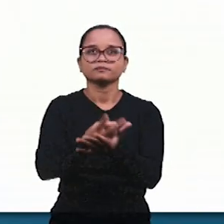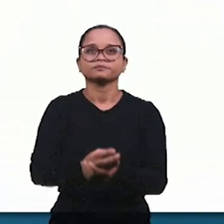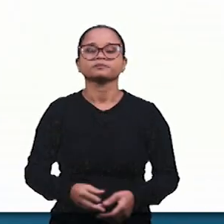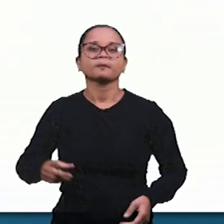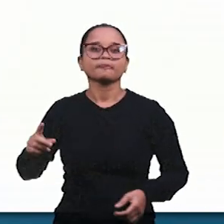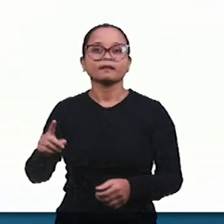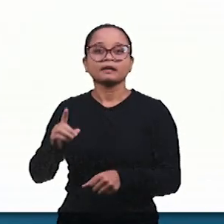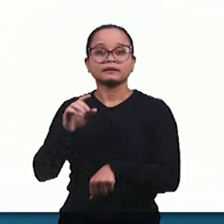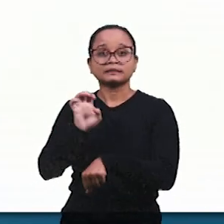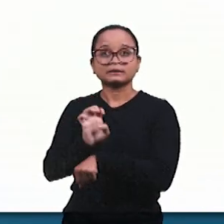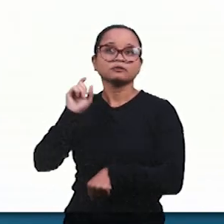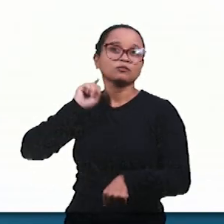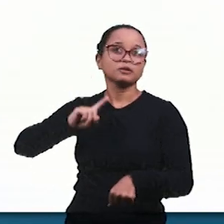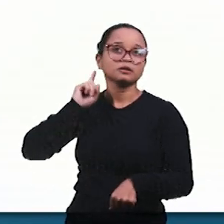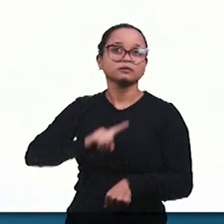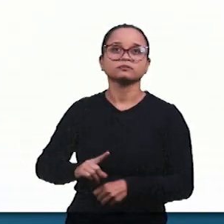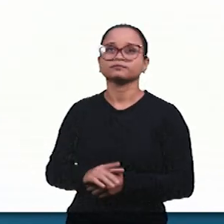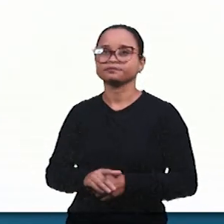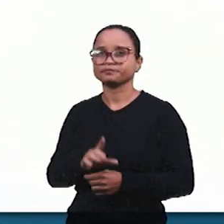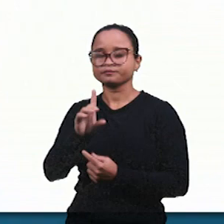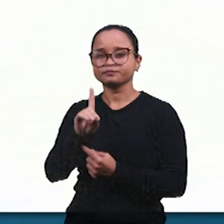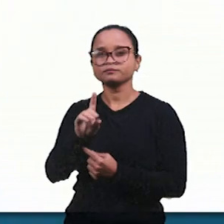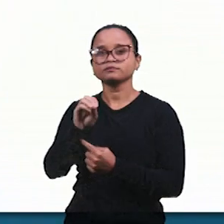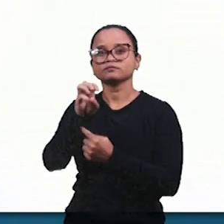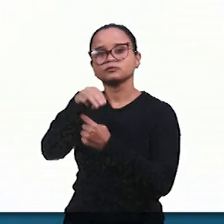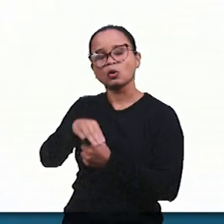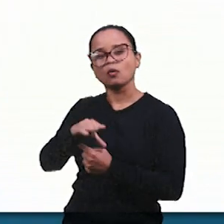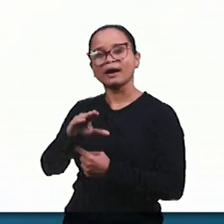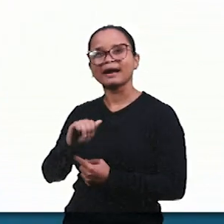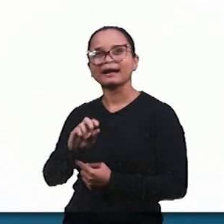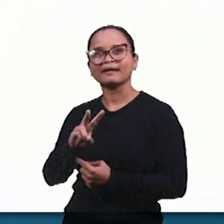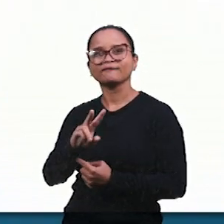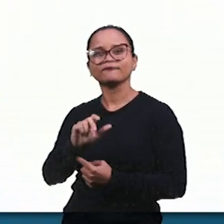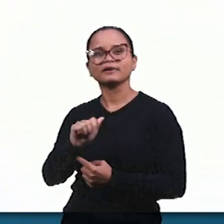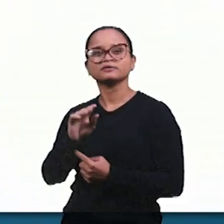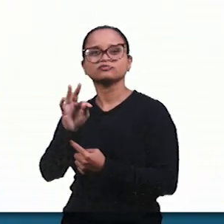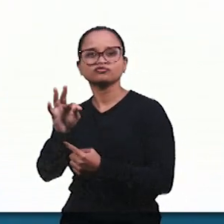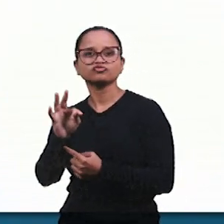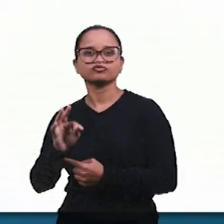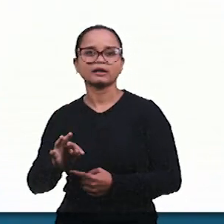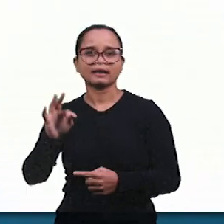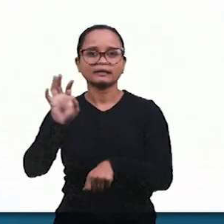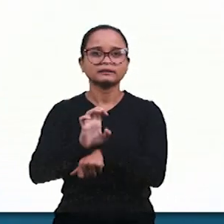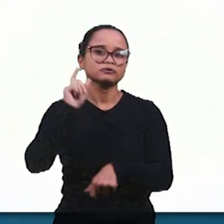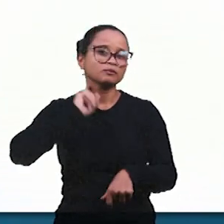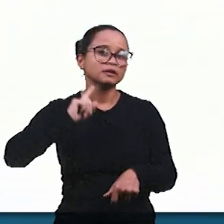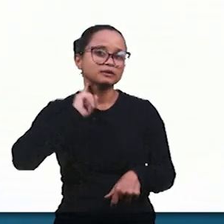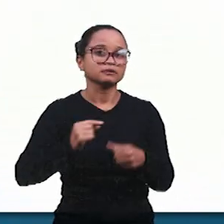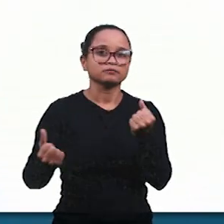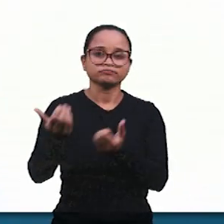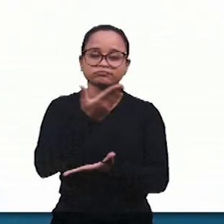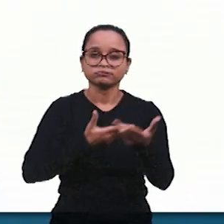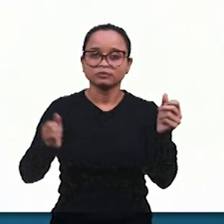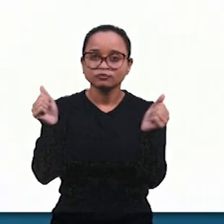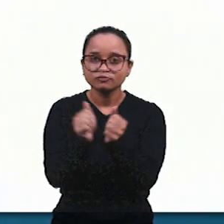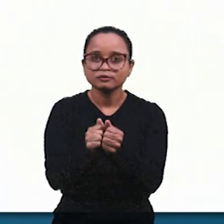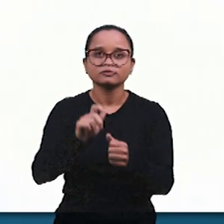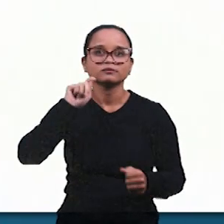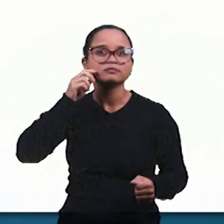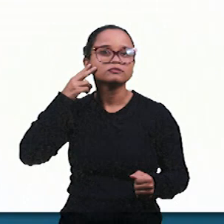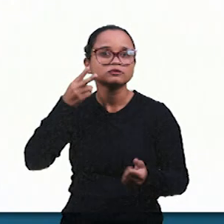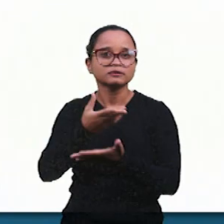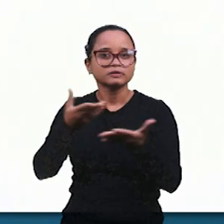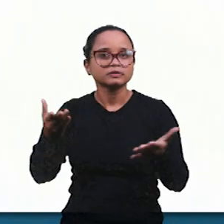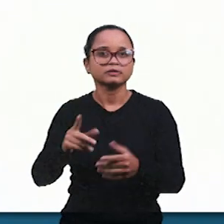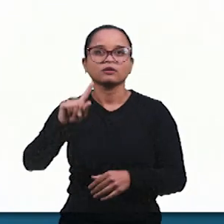Dom Cavate. Os irmãos aí em Dom Cavate, no estado de Minas Gerais, participando desse momento de ceia. Vamos à